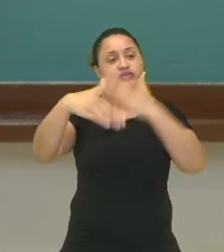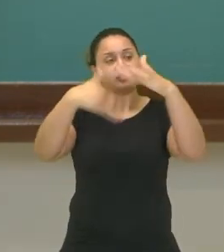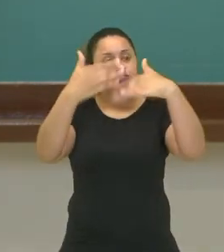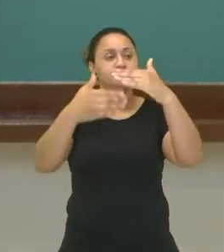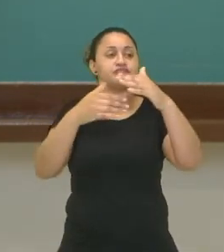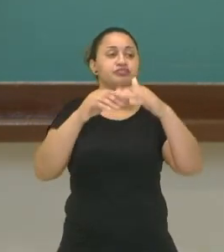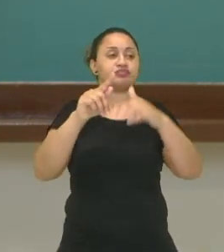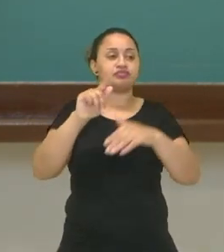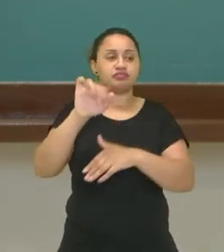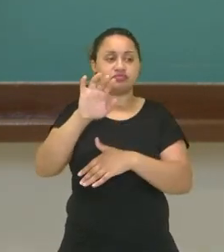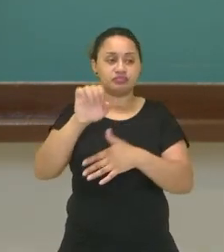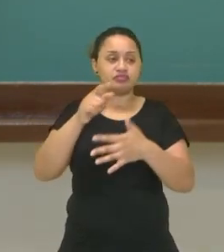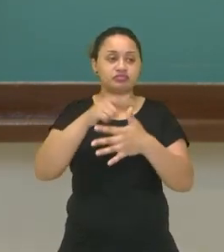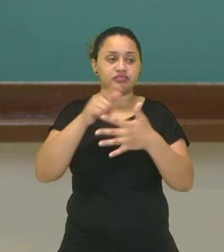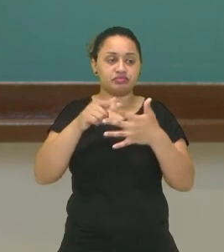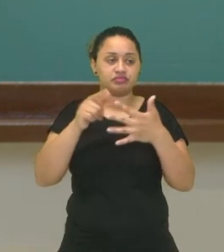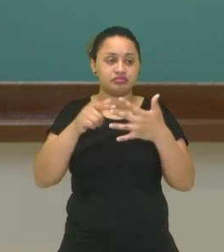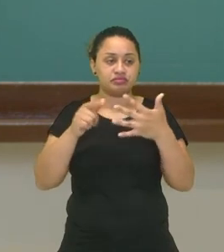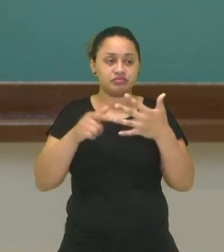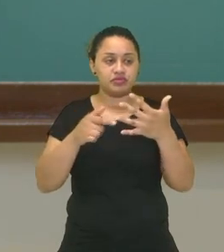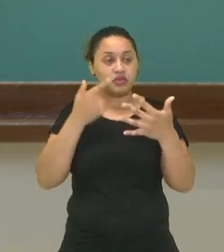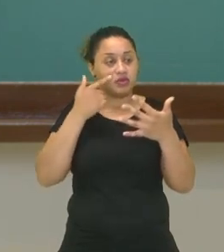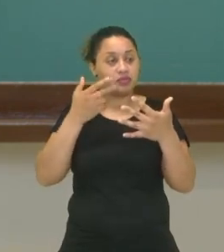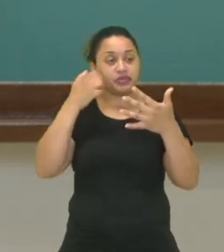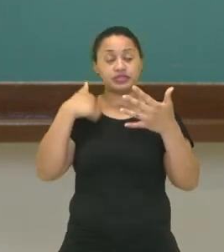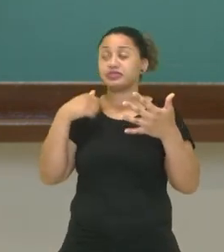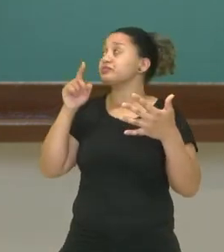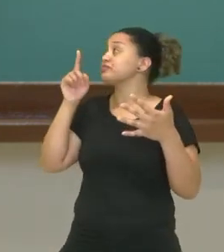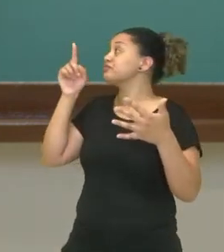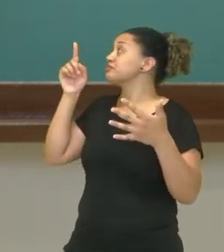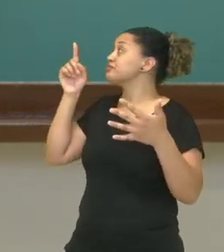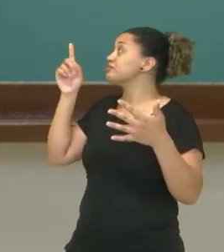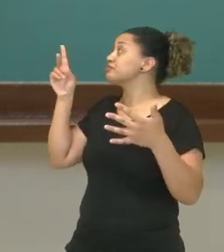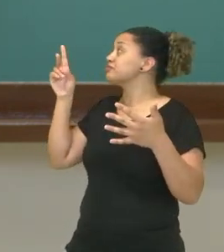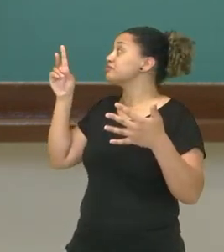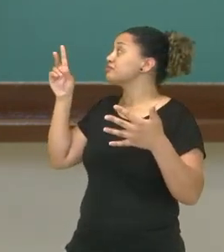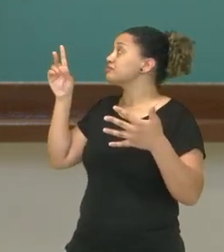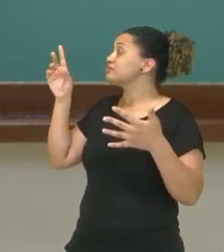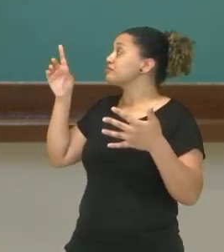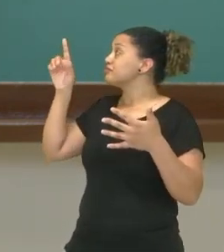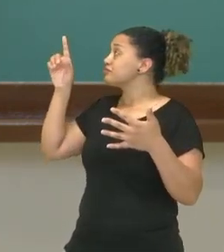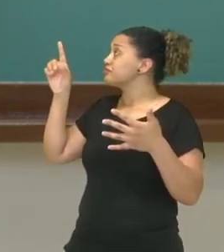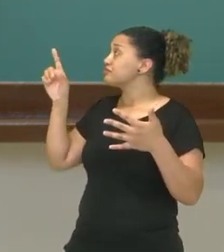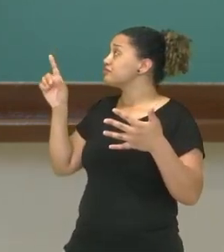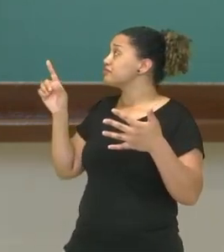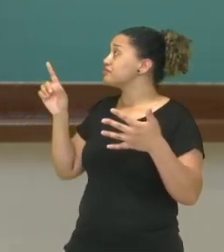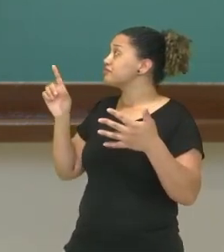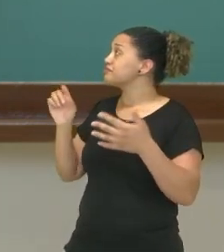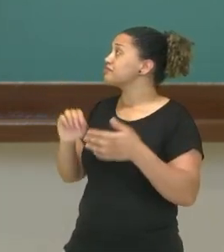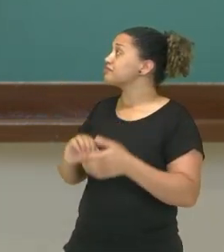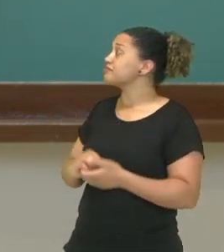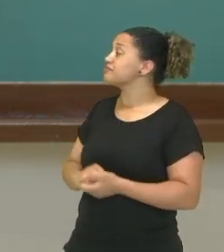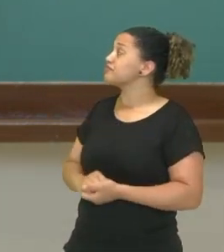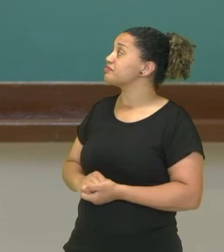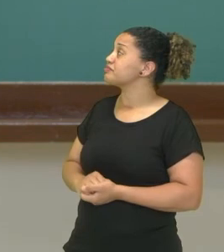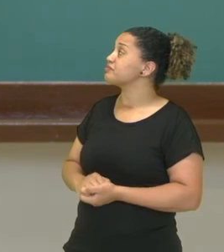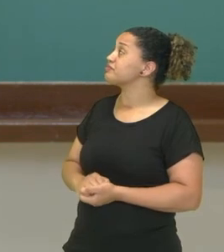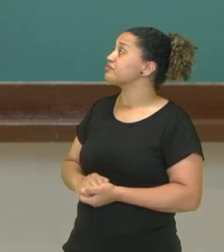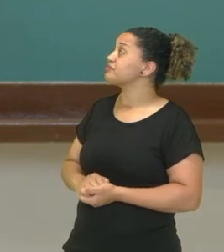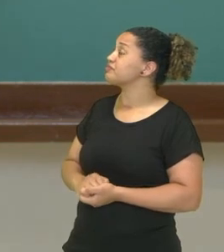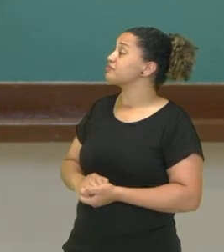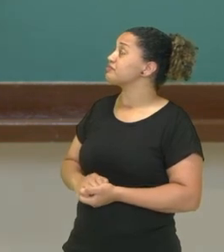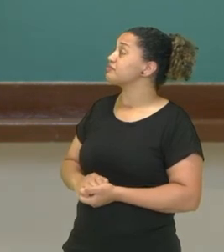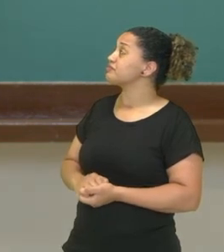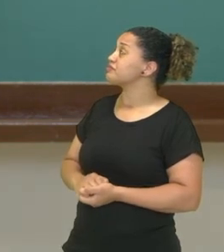como Gabby Douglas, Full Out, Atleta A enfrentando a